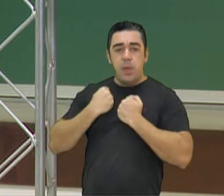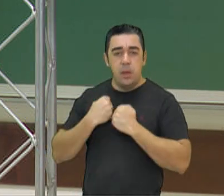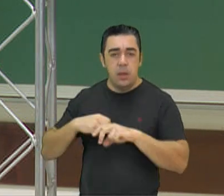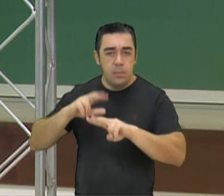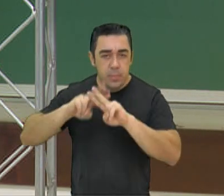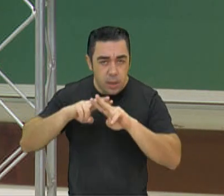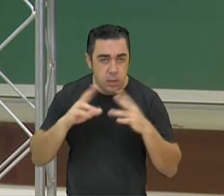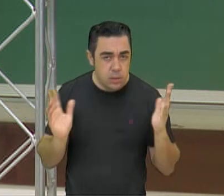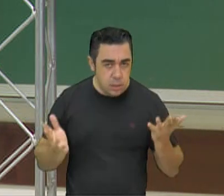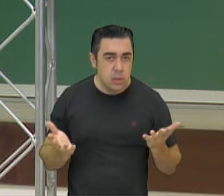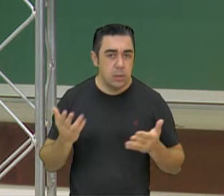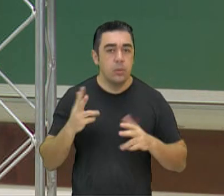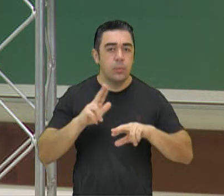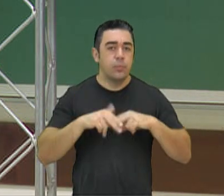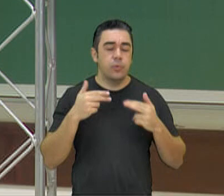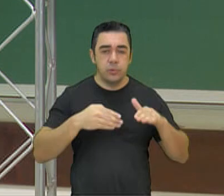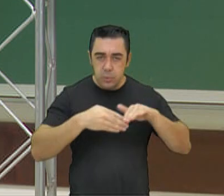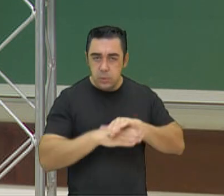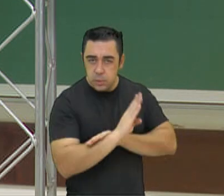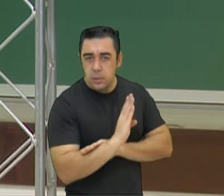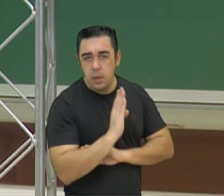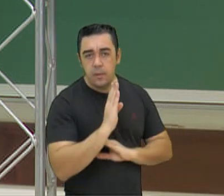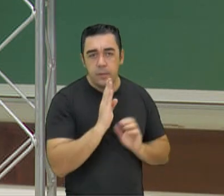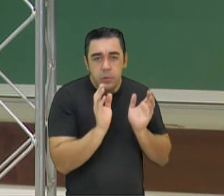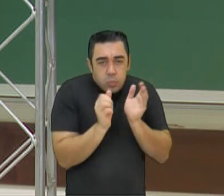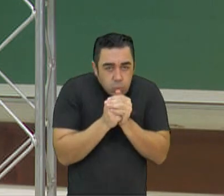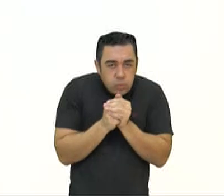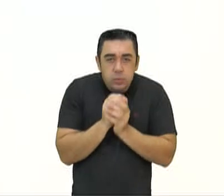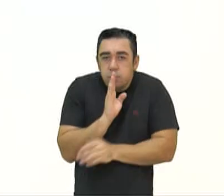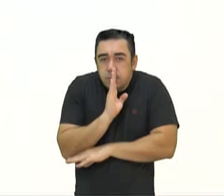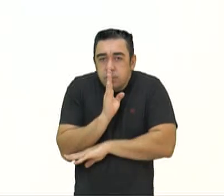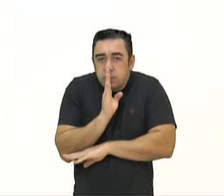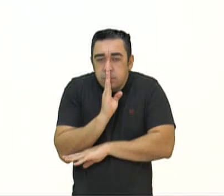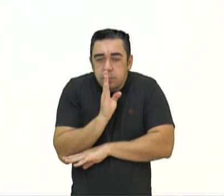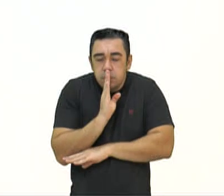lá, castigá-los, então tinha que ser escondido